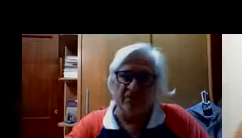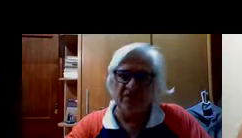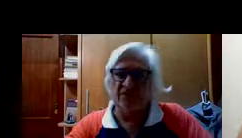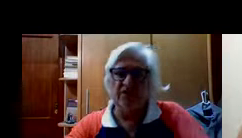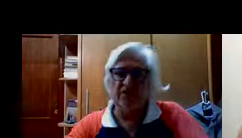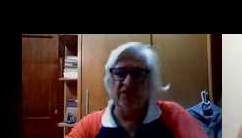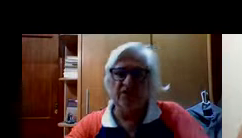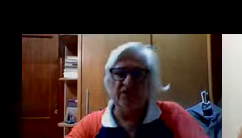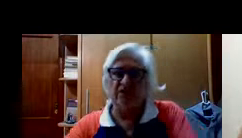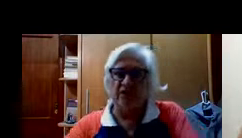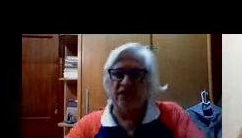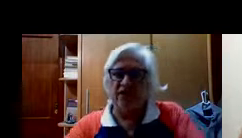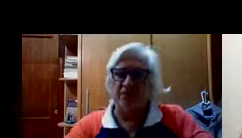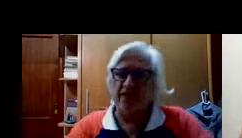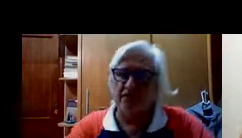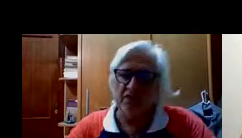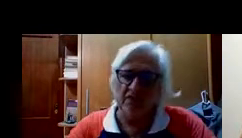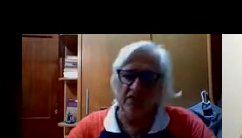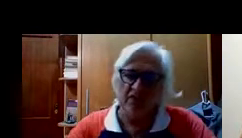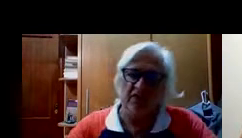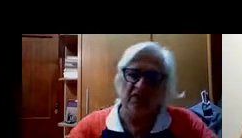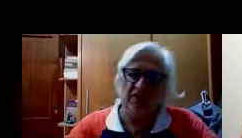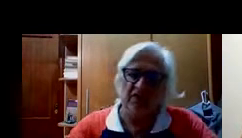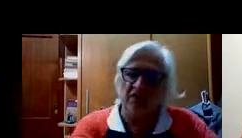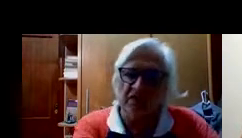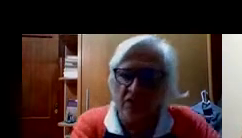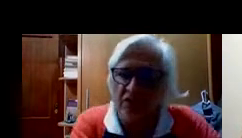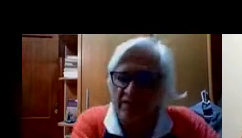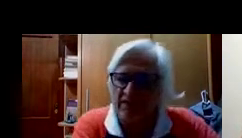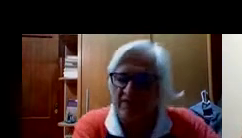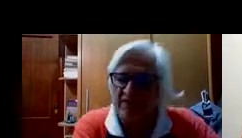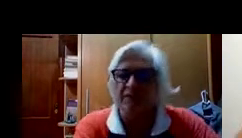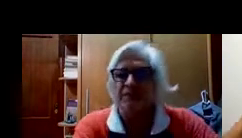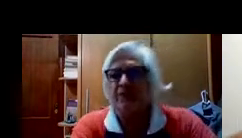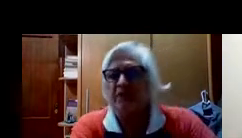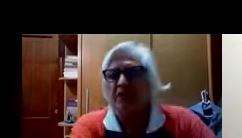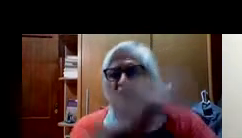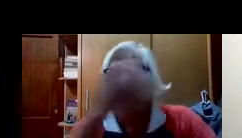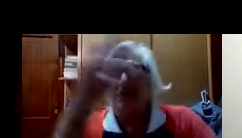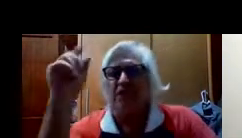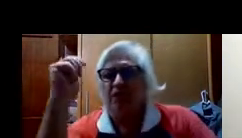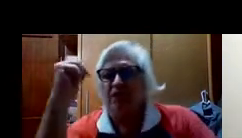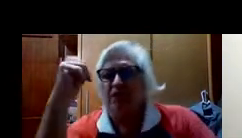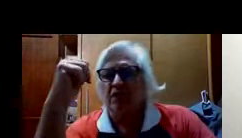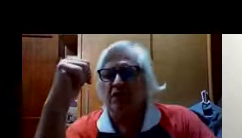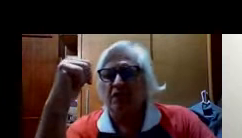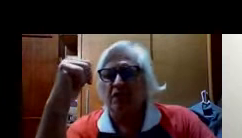Bom, vou terminar de falar da alumina aqui, daí, se for o caso, eu paro e reinicio a apresentação.